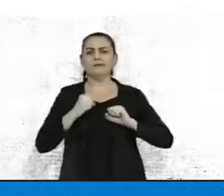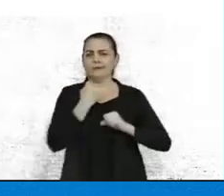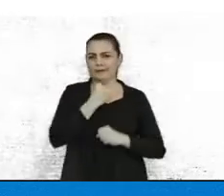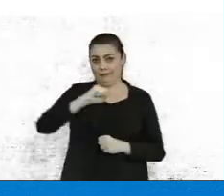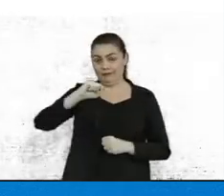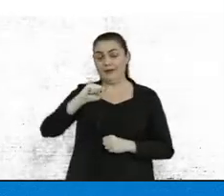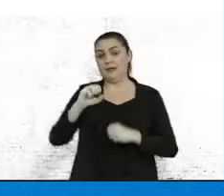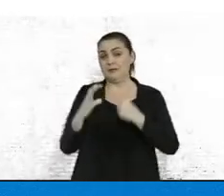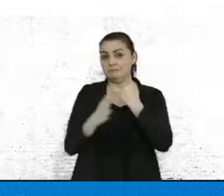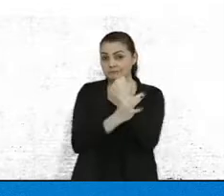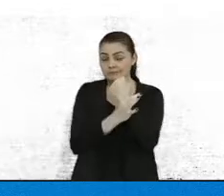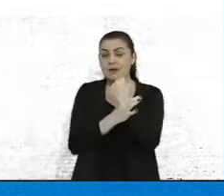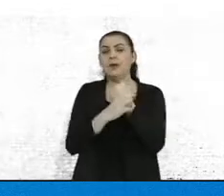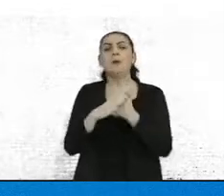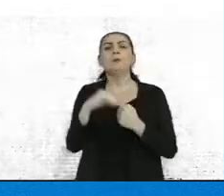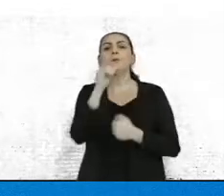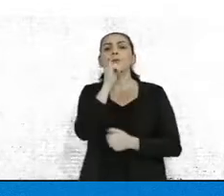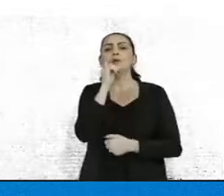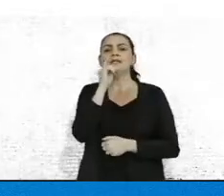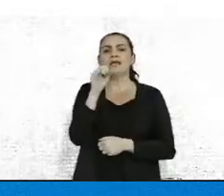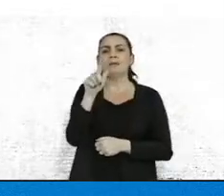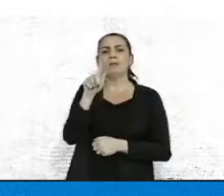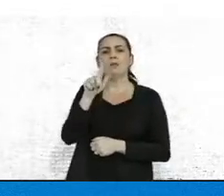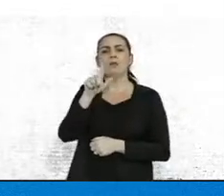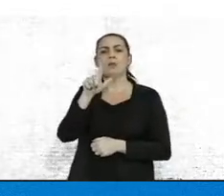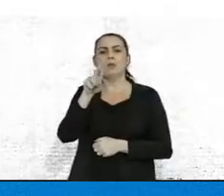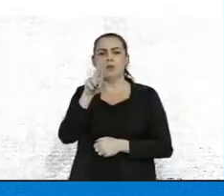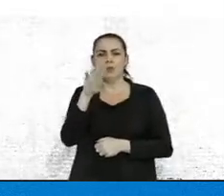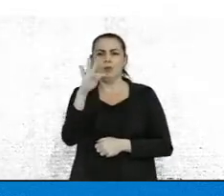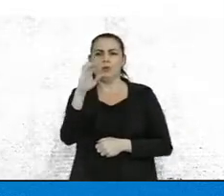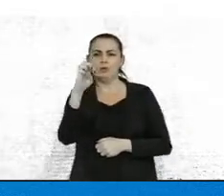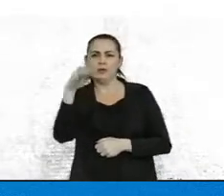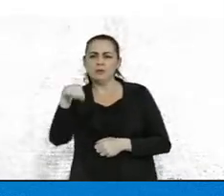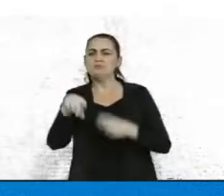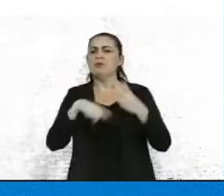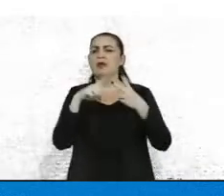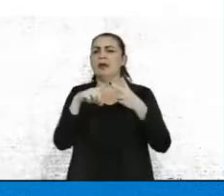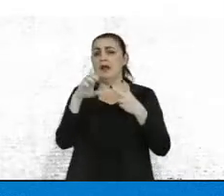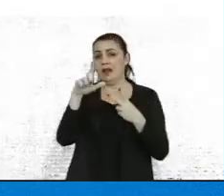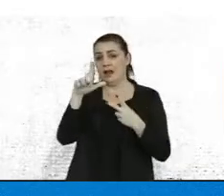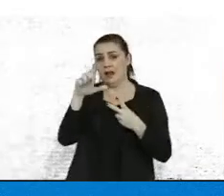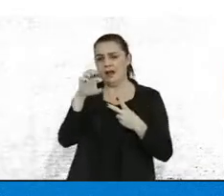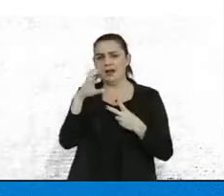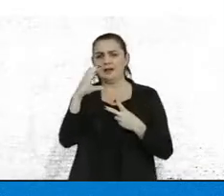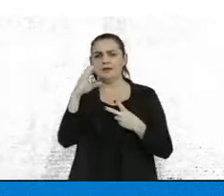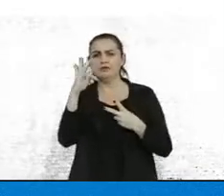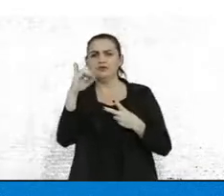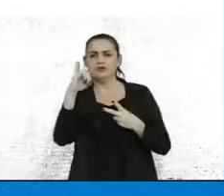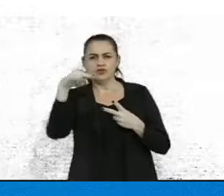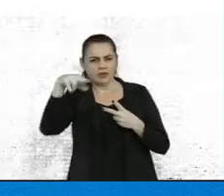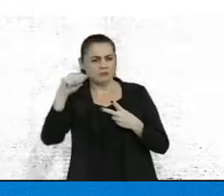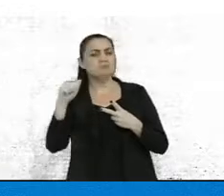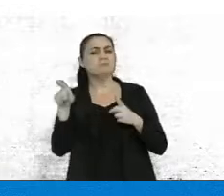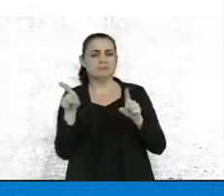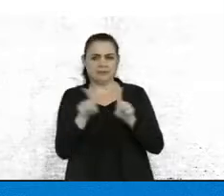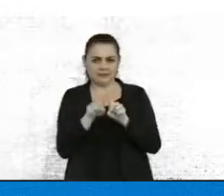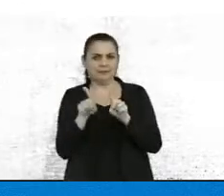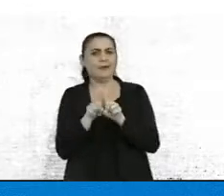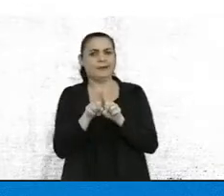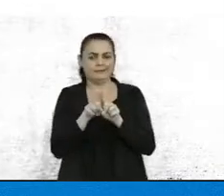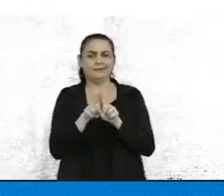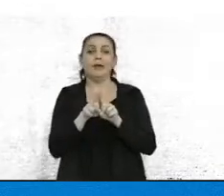exemplo, uma outra proteína que se chama lectina. A gente tem que identificar também, para que a gente trate melhor a nossa doença, se a gente não